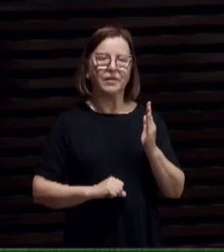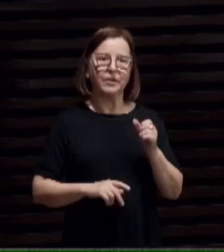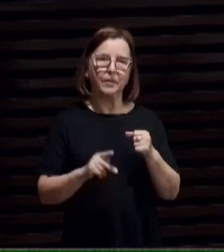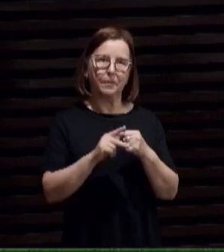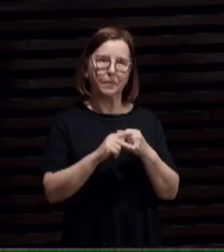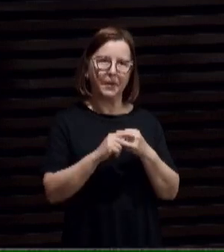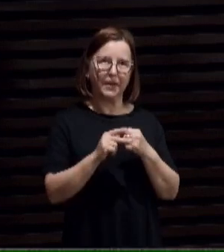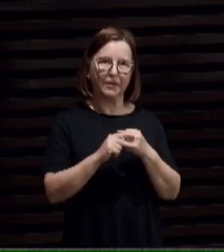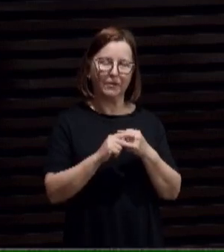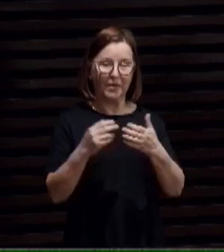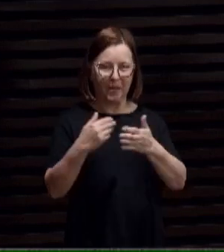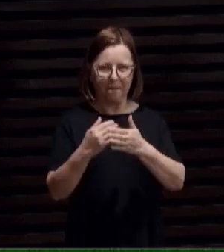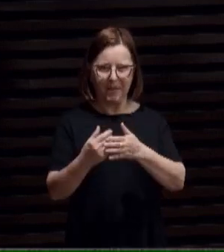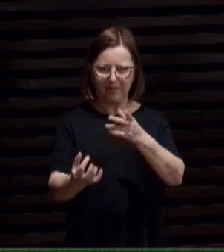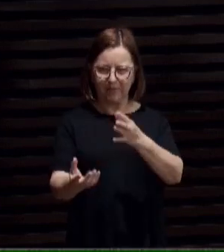estava numa fogueira,